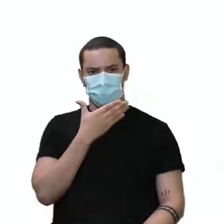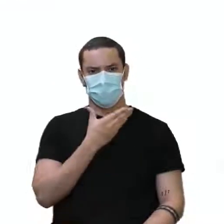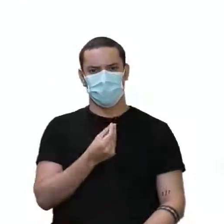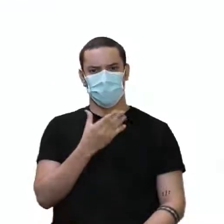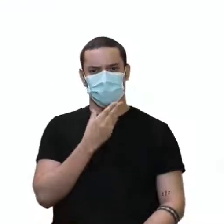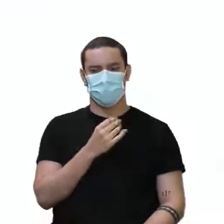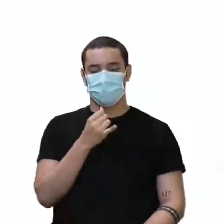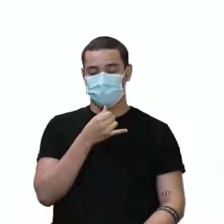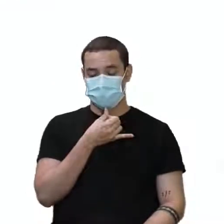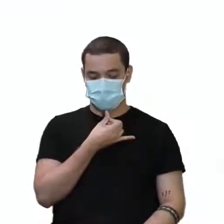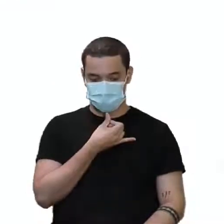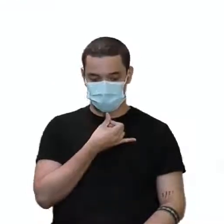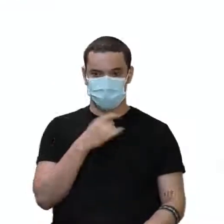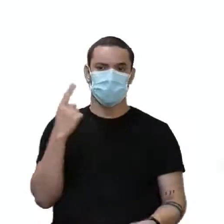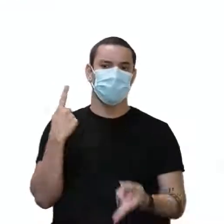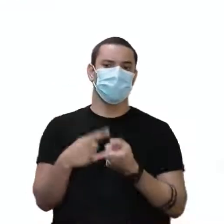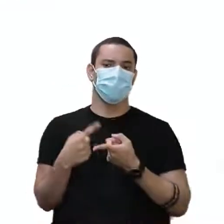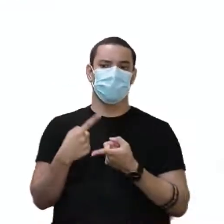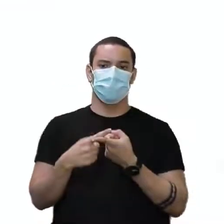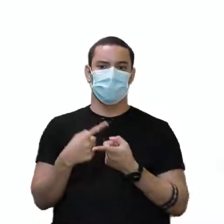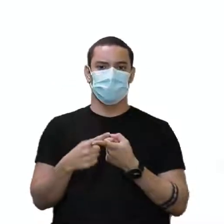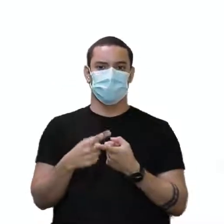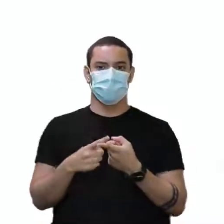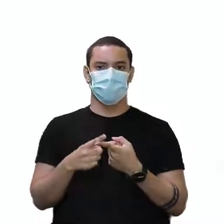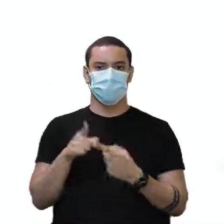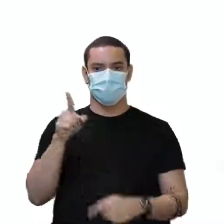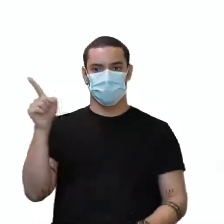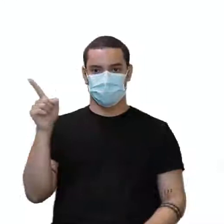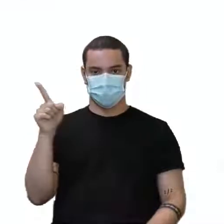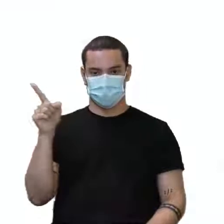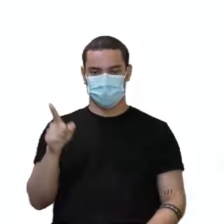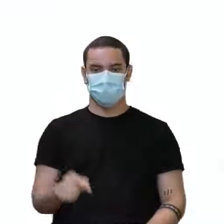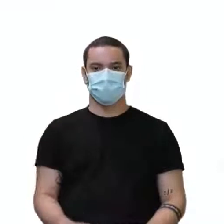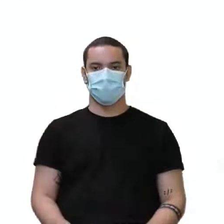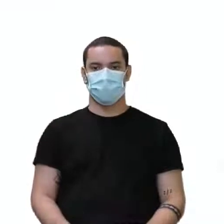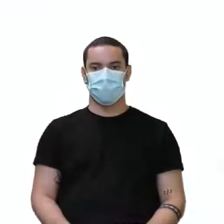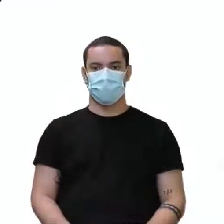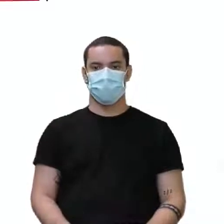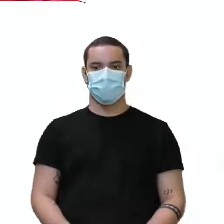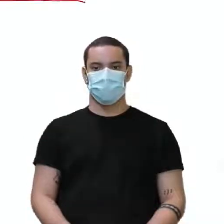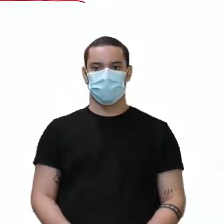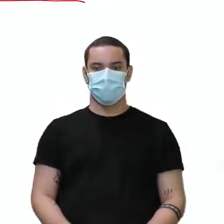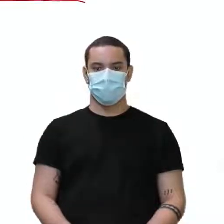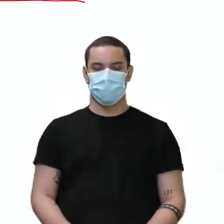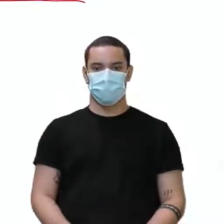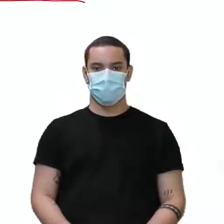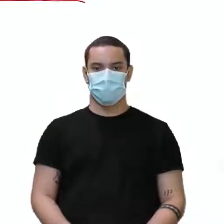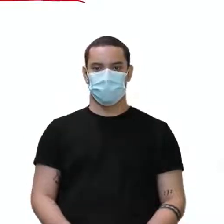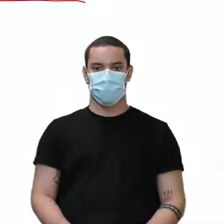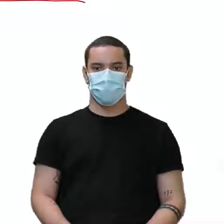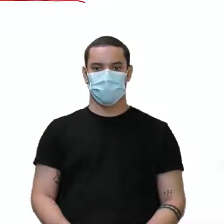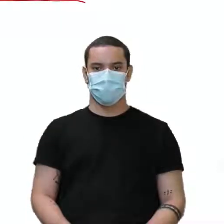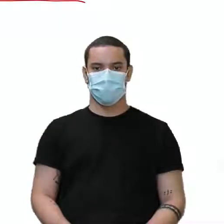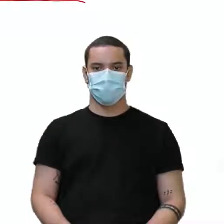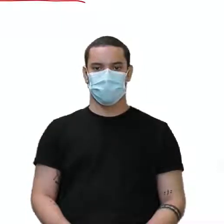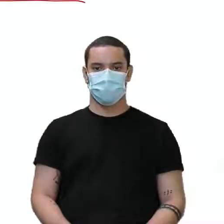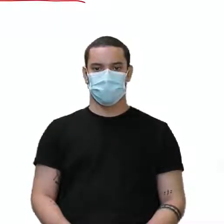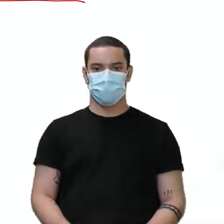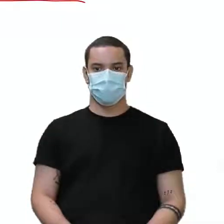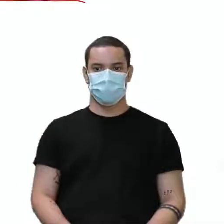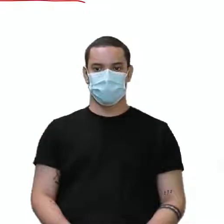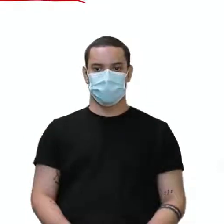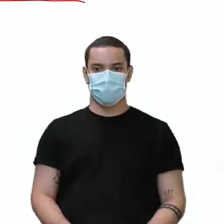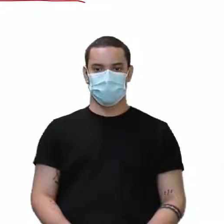tá triste. Por quê? Charlie Brown hasn't received a letter from his friends